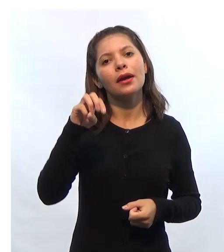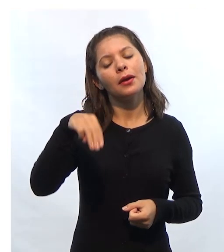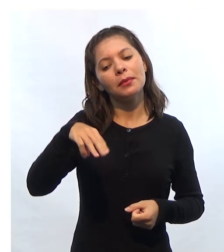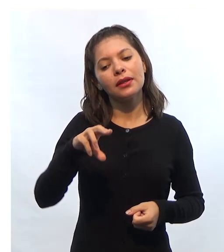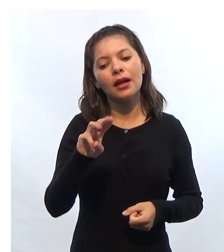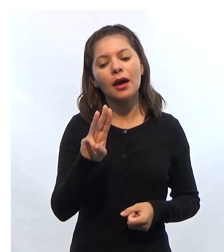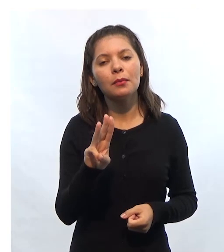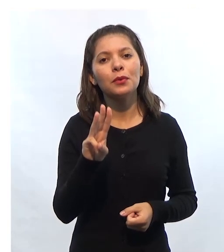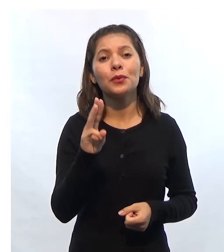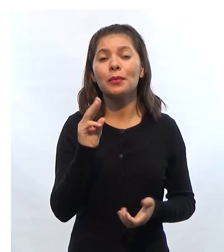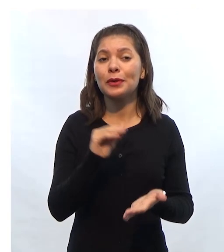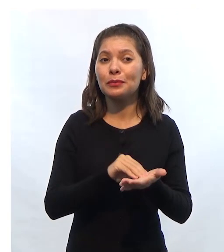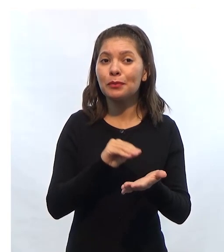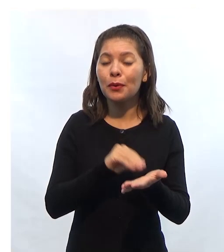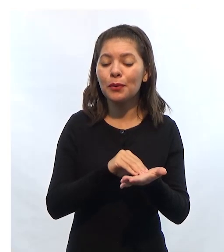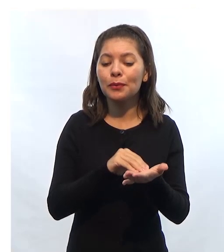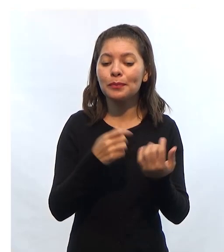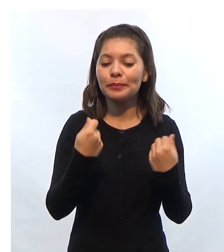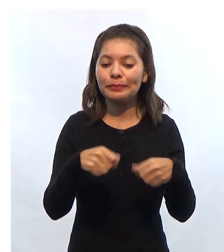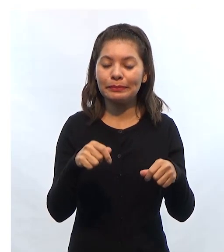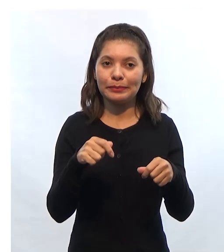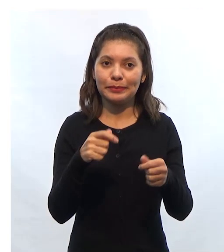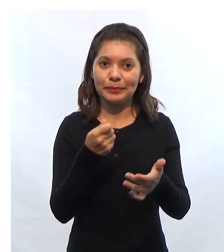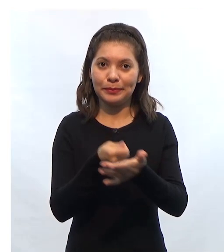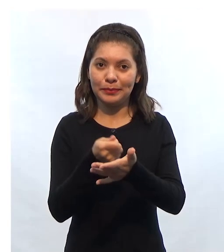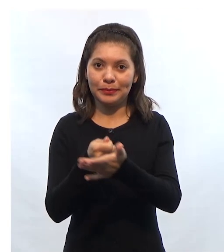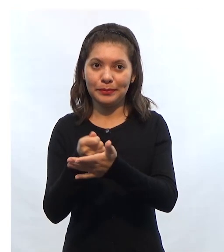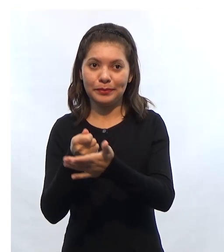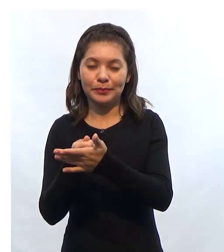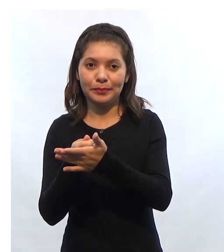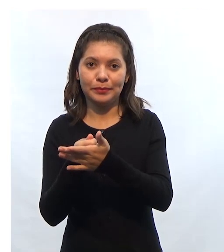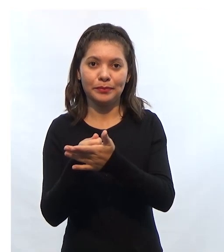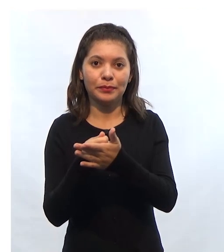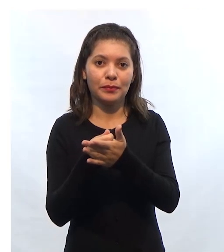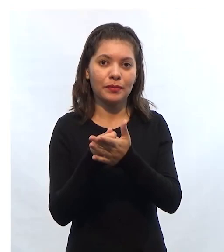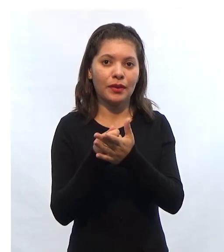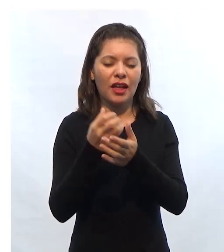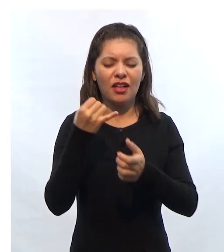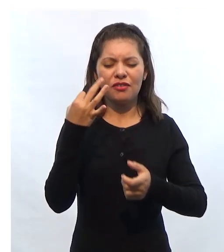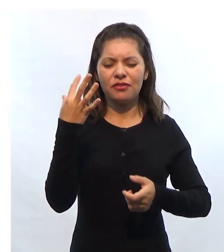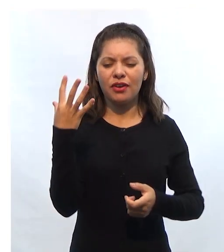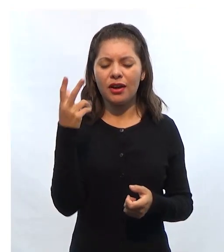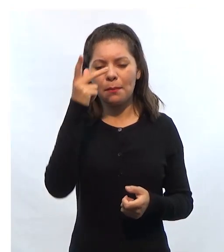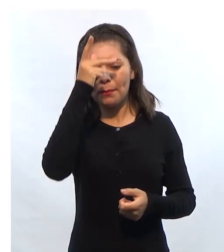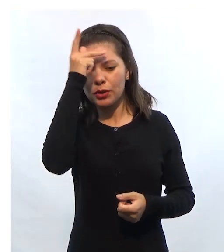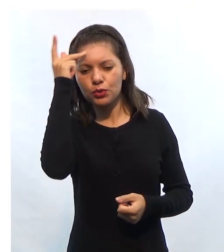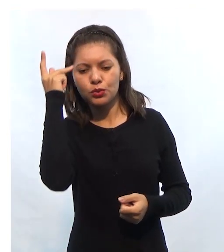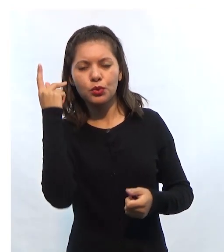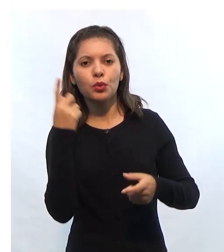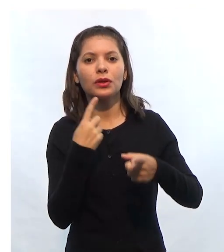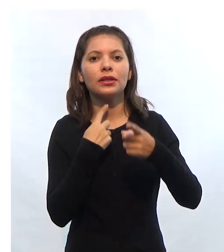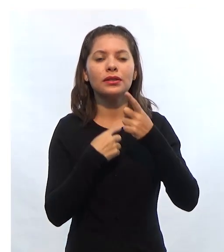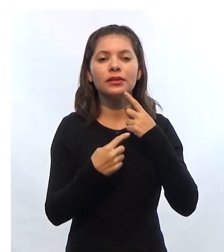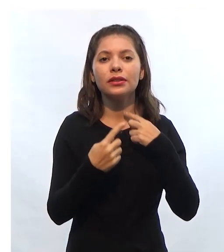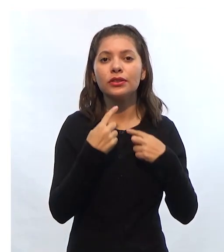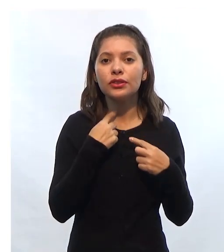poucos podem ter. Então, dizemos que há demanda por determinado produto quando sabemos que um bom número de pessoas